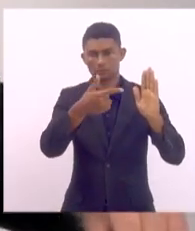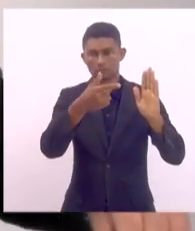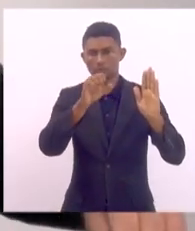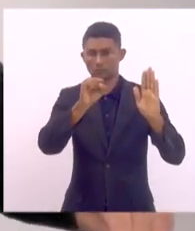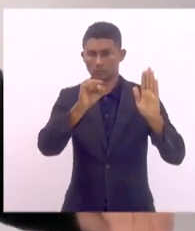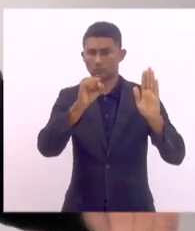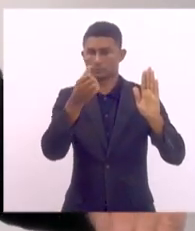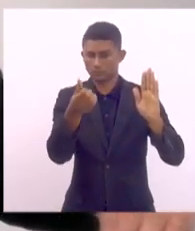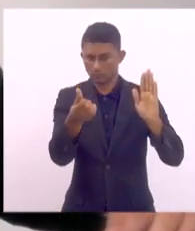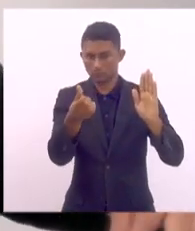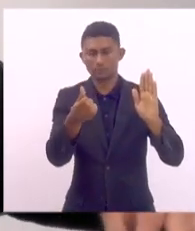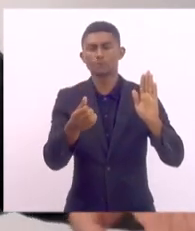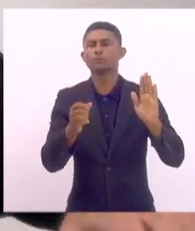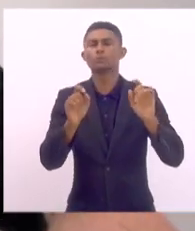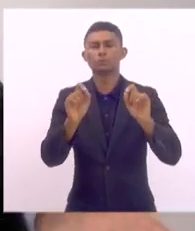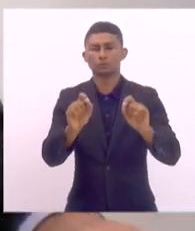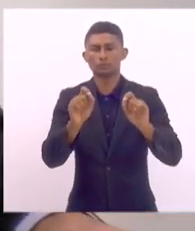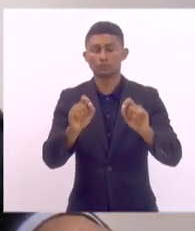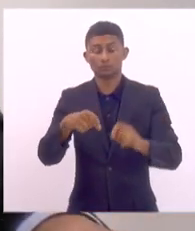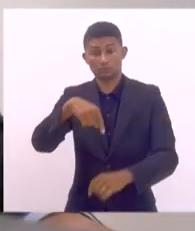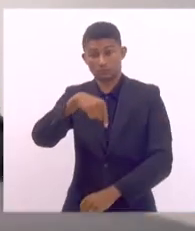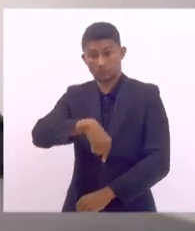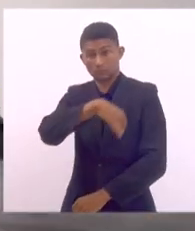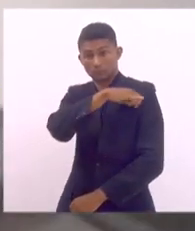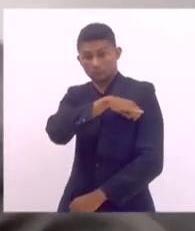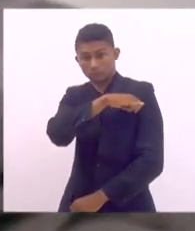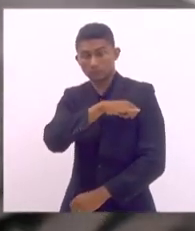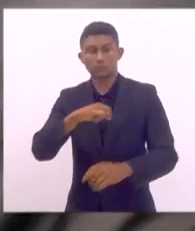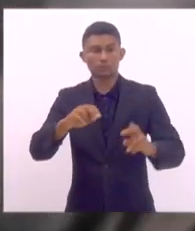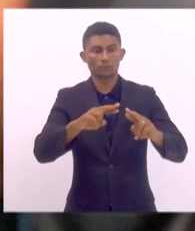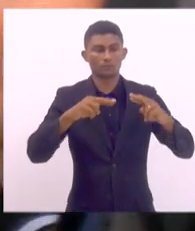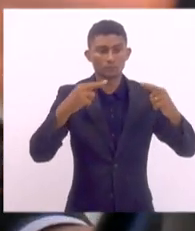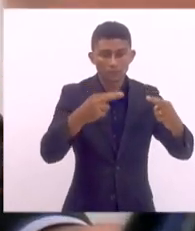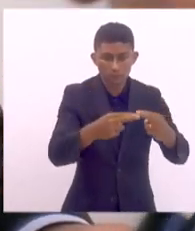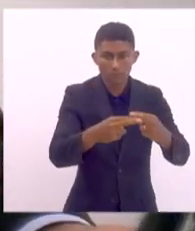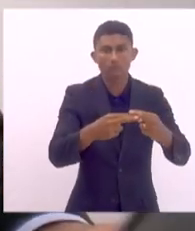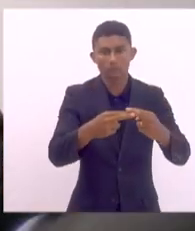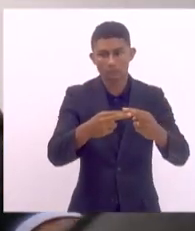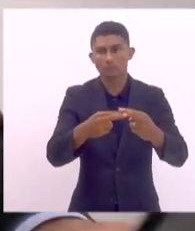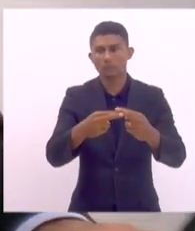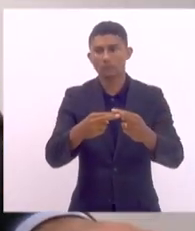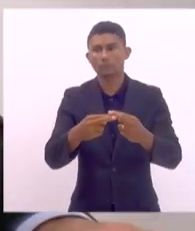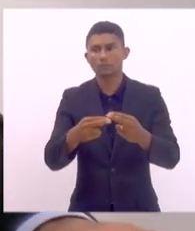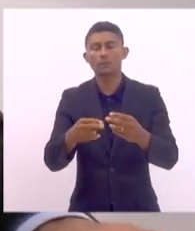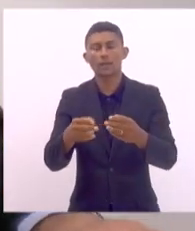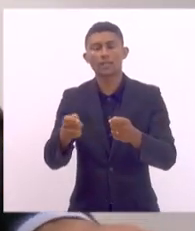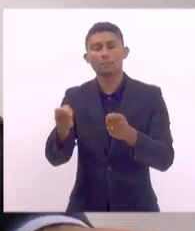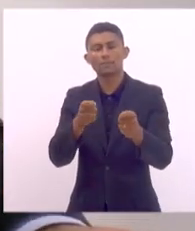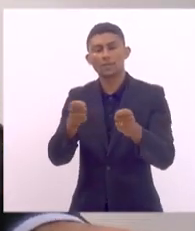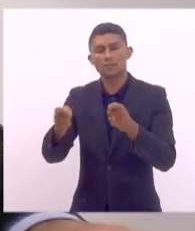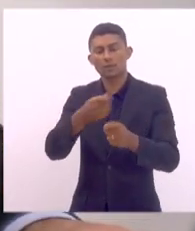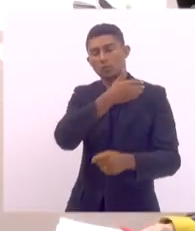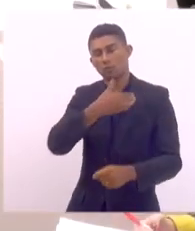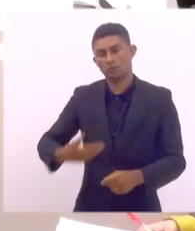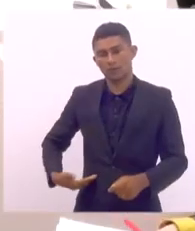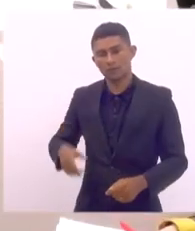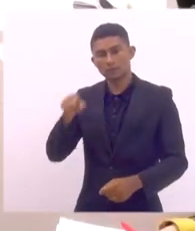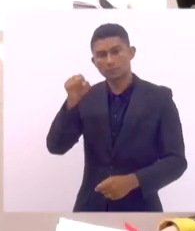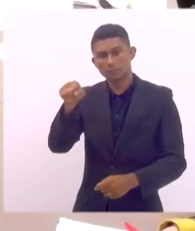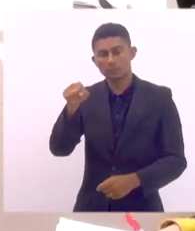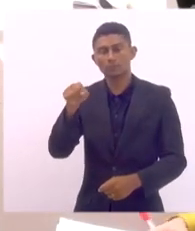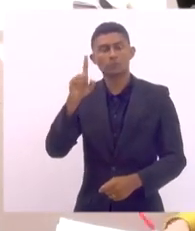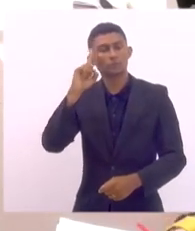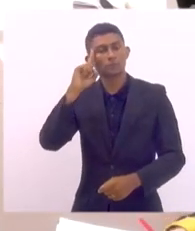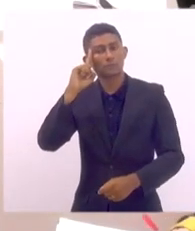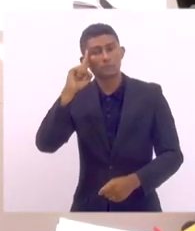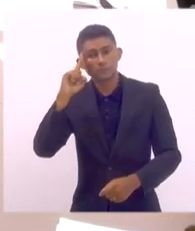Ele está dizendo o seguinte: é vedada no âmbito do Estado do Rio de Janeiro a realização de audiências consultas públicas pela administração pública, direta ou indireta, em datas